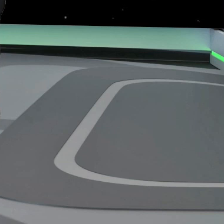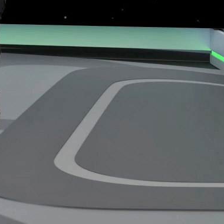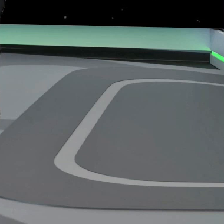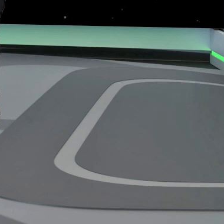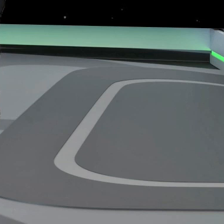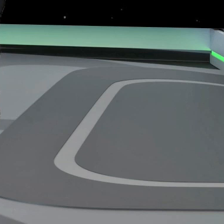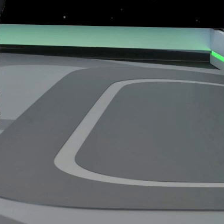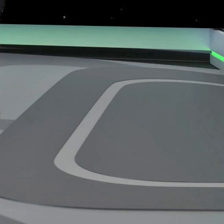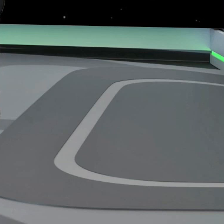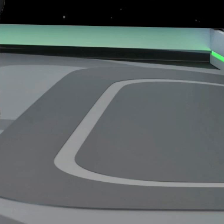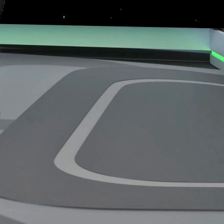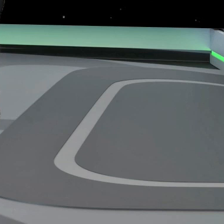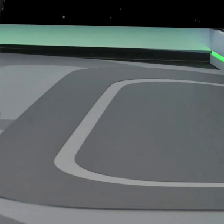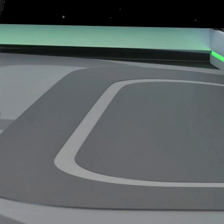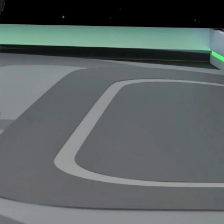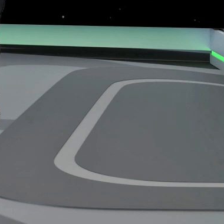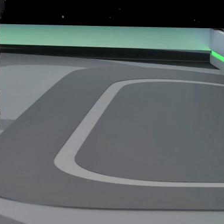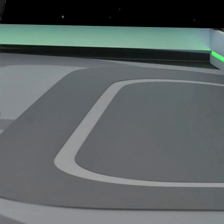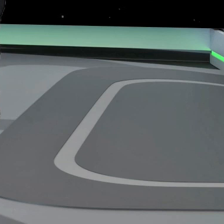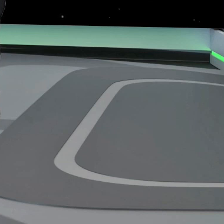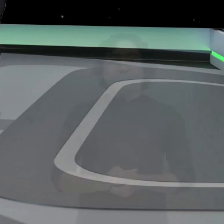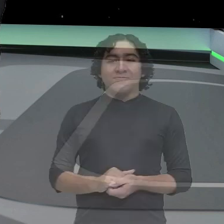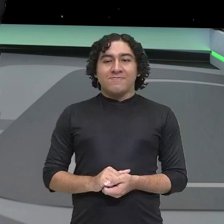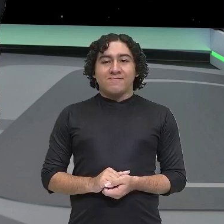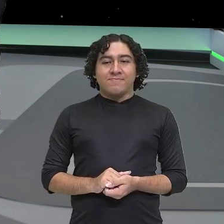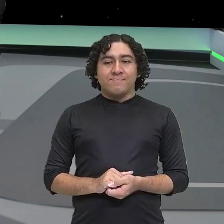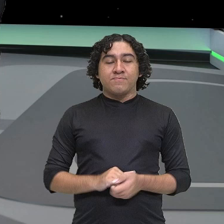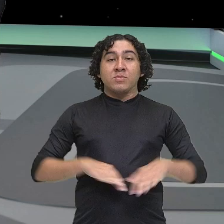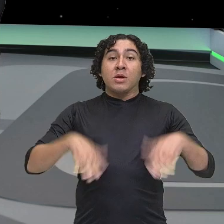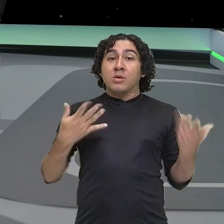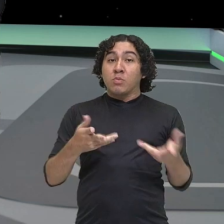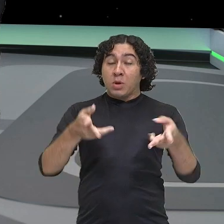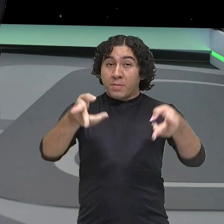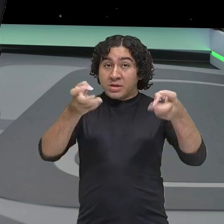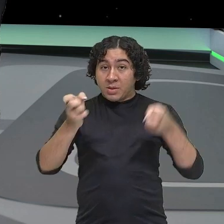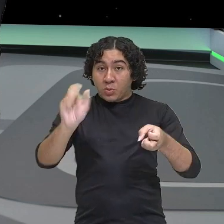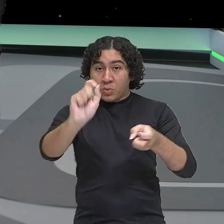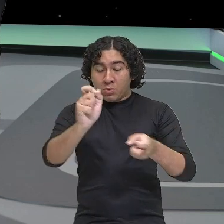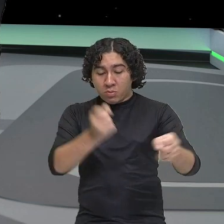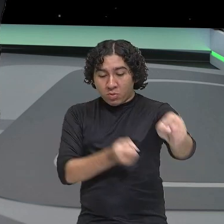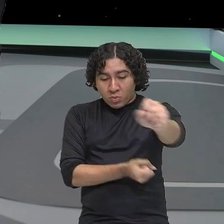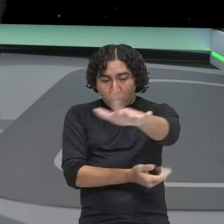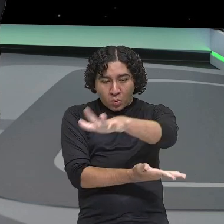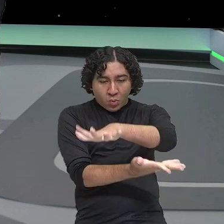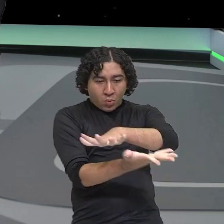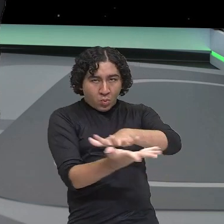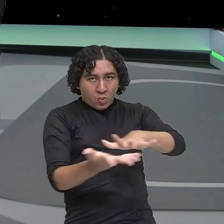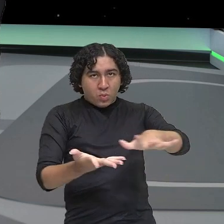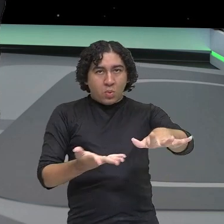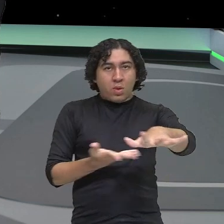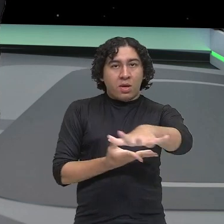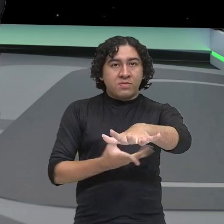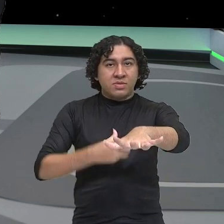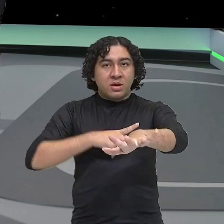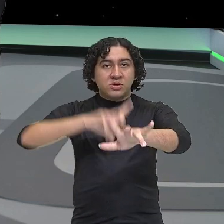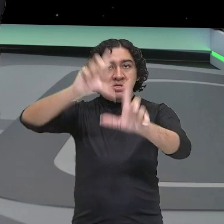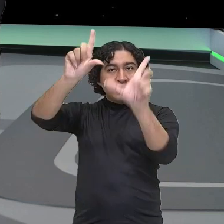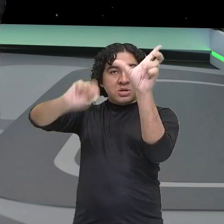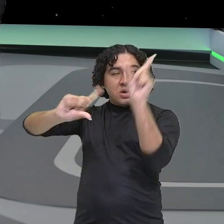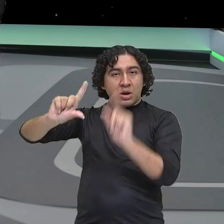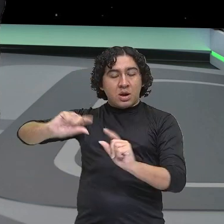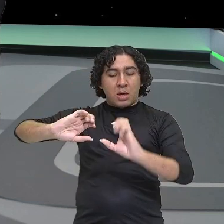aqui as órbitas circulares dos planetas do Sistema Solar. Aí você tem aí a